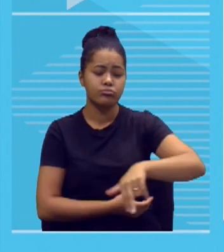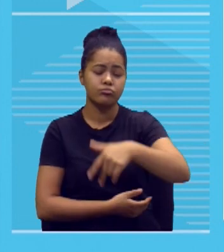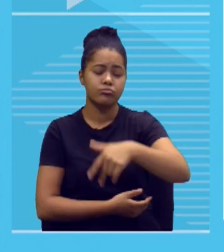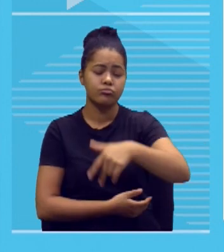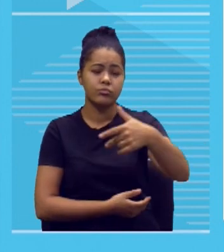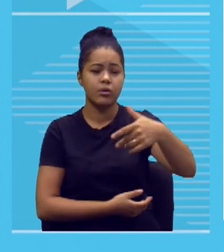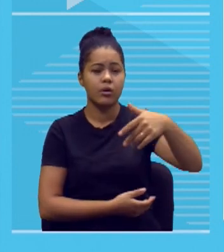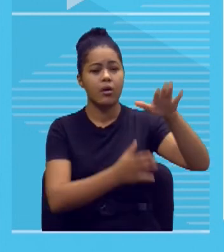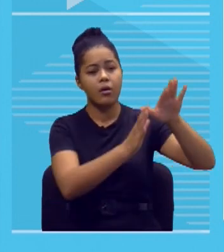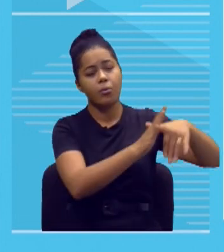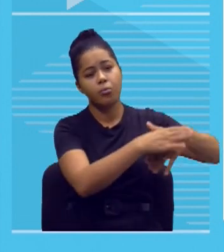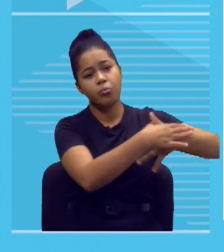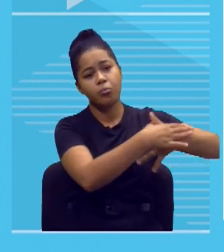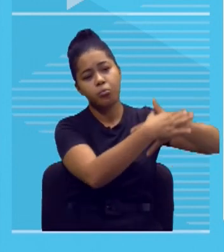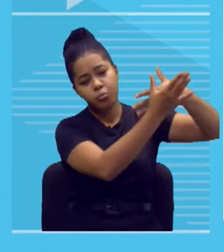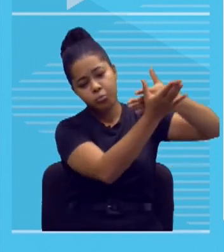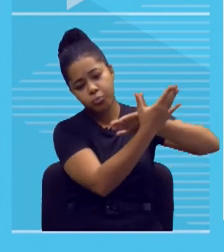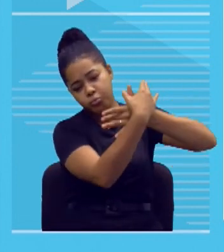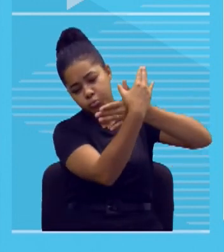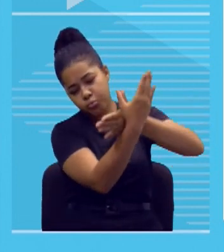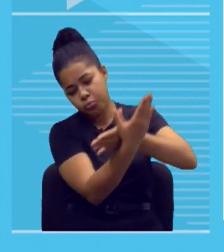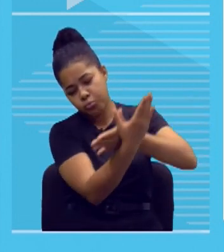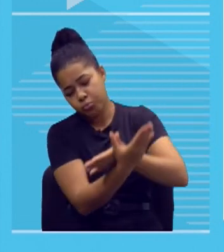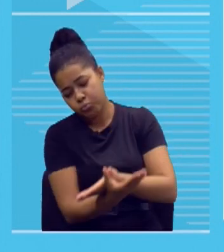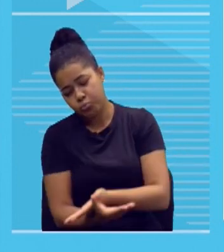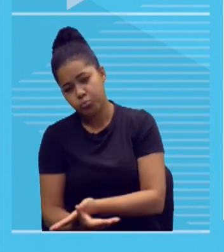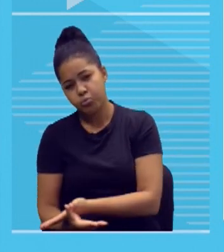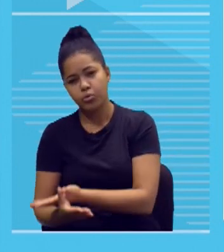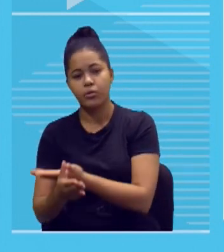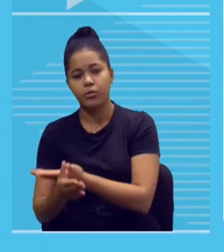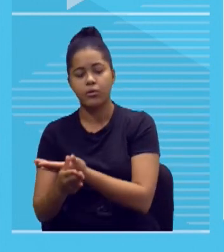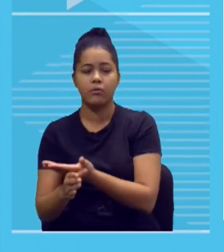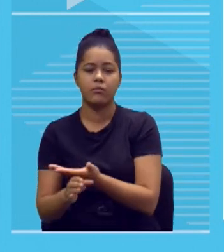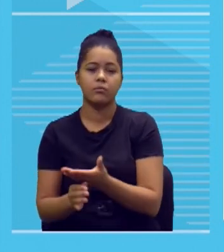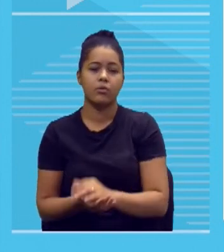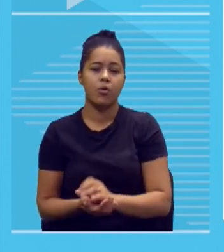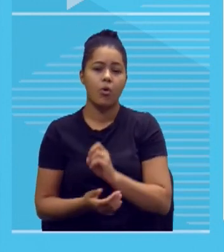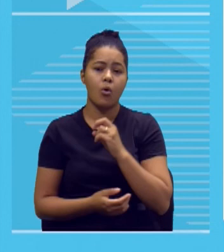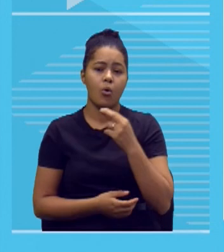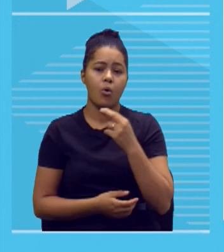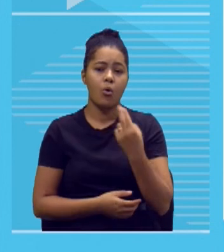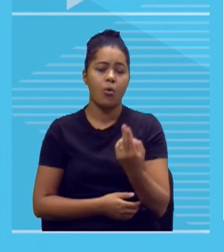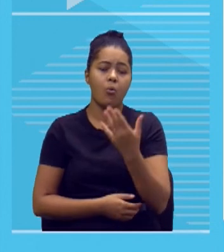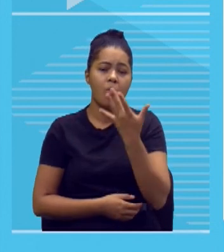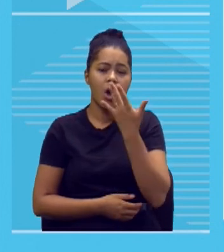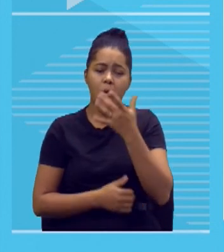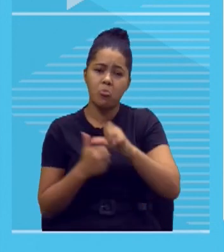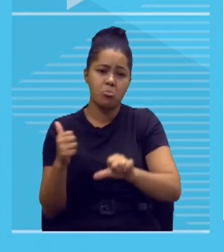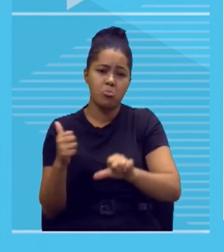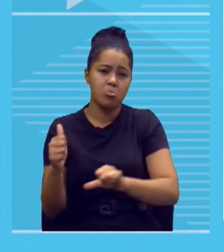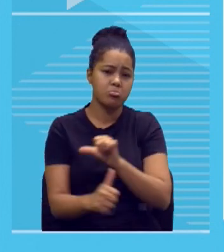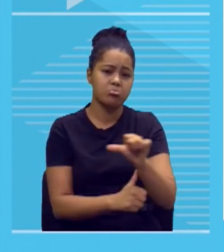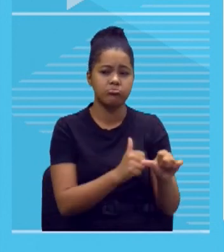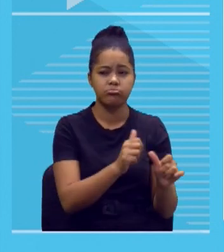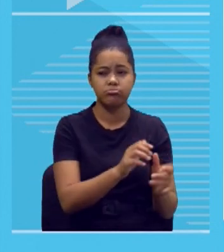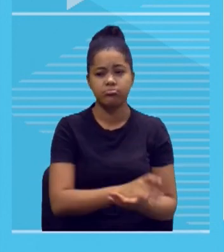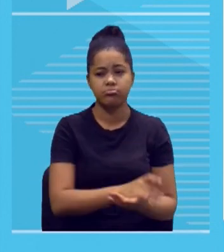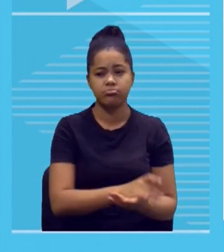for descer até o céu cair ou mudar de cor